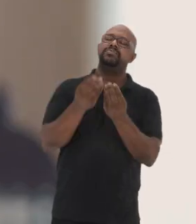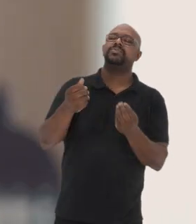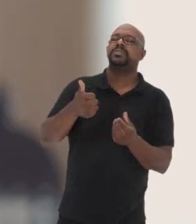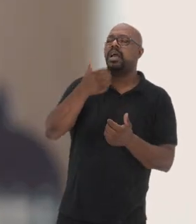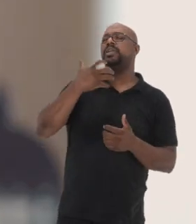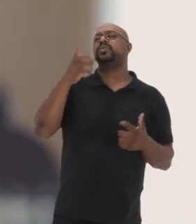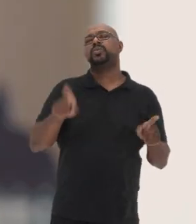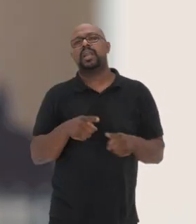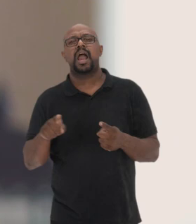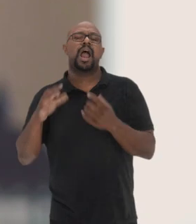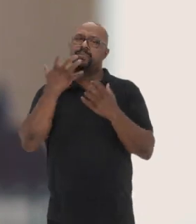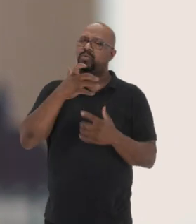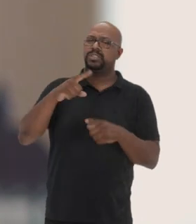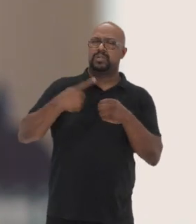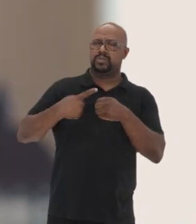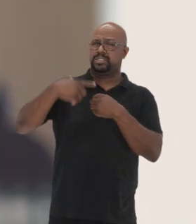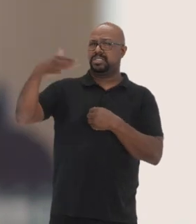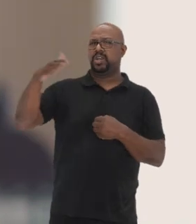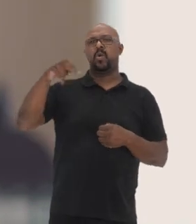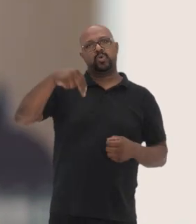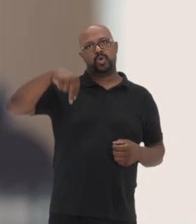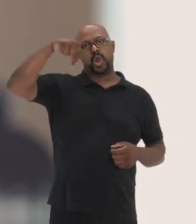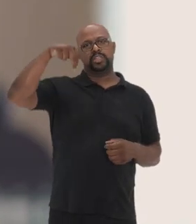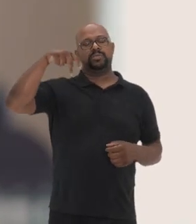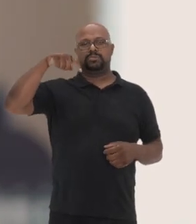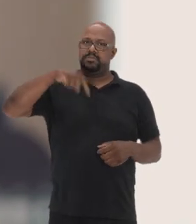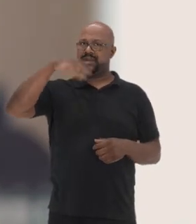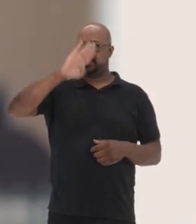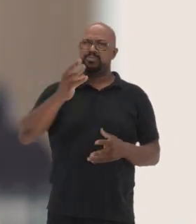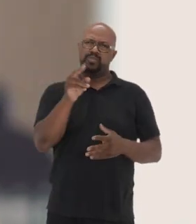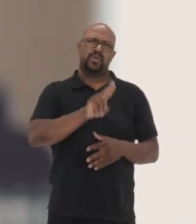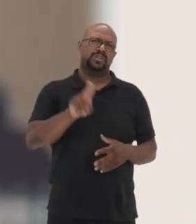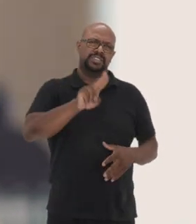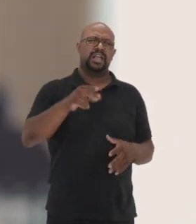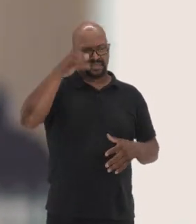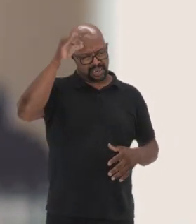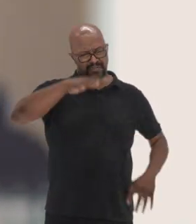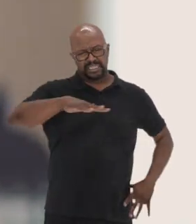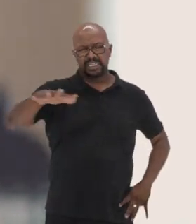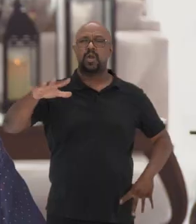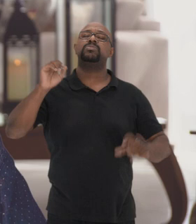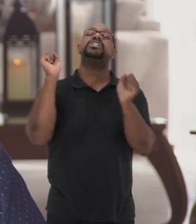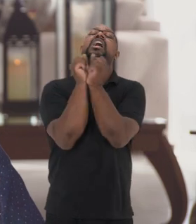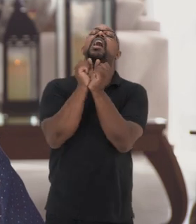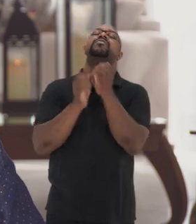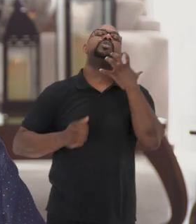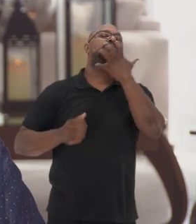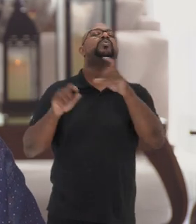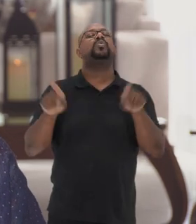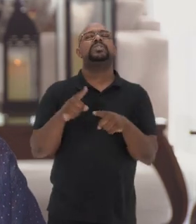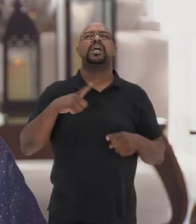ou do norte do país muitos também foram usados nas fazendas dos Senhores como escravos músicos ainda